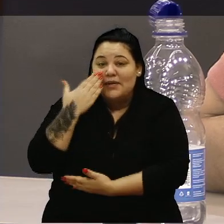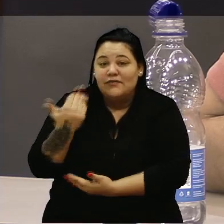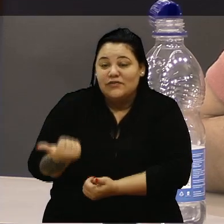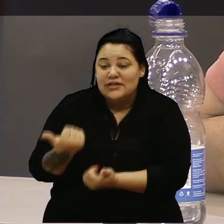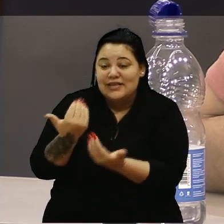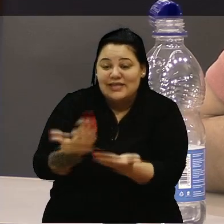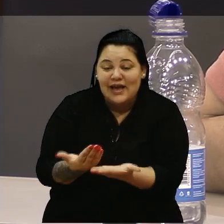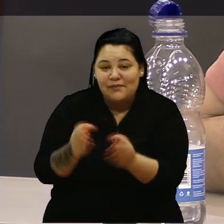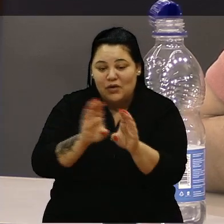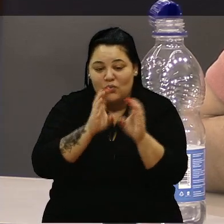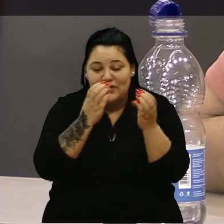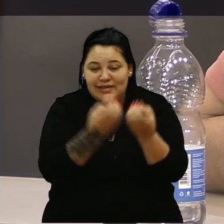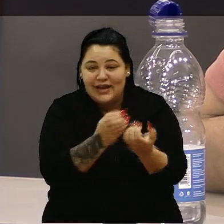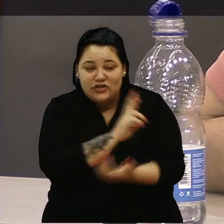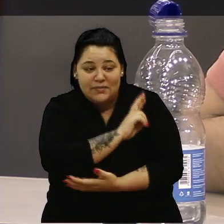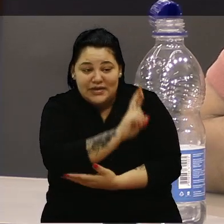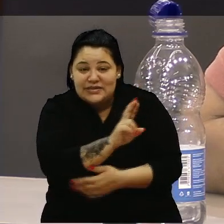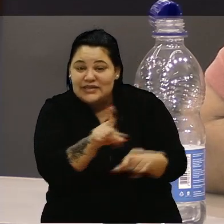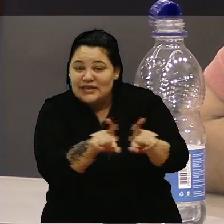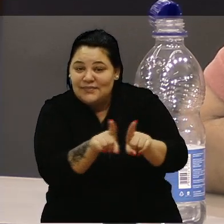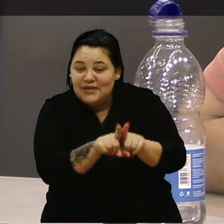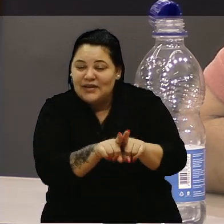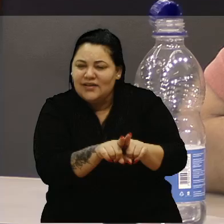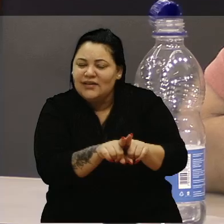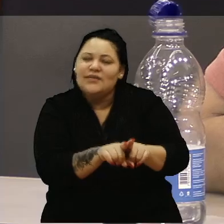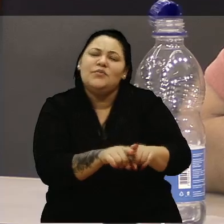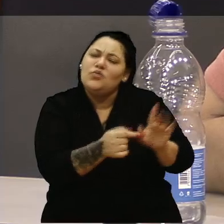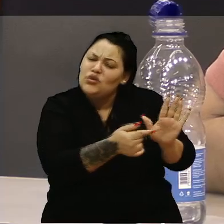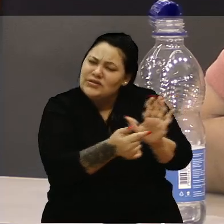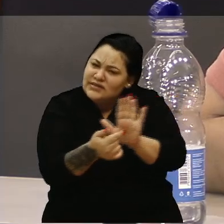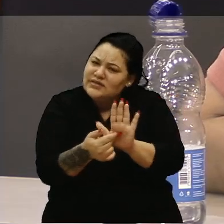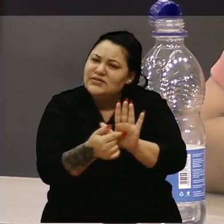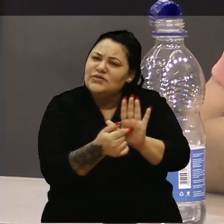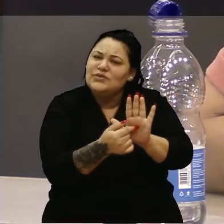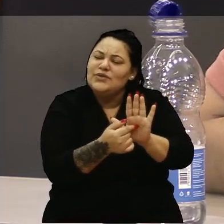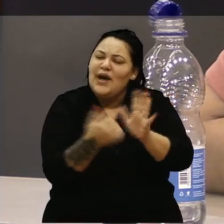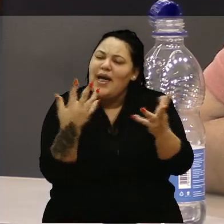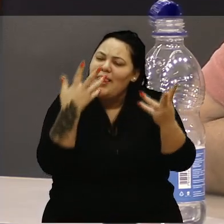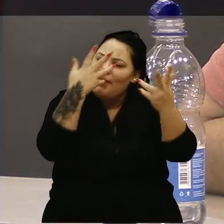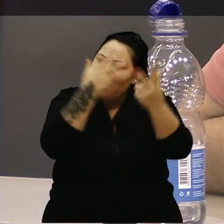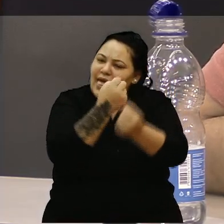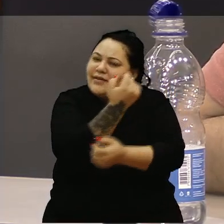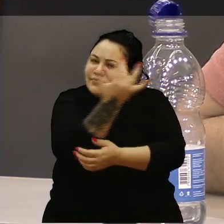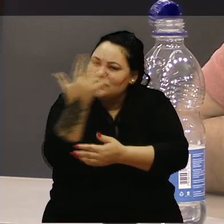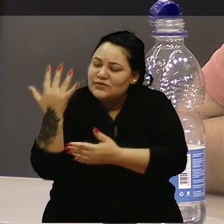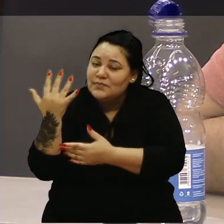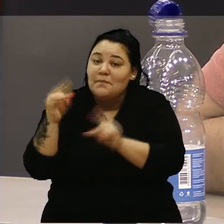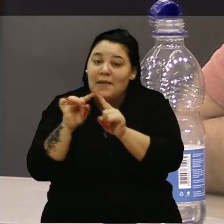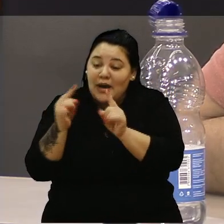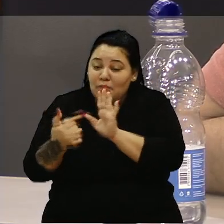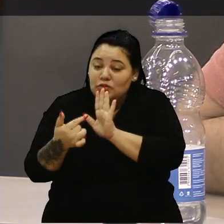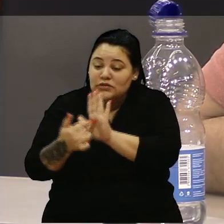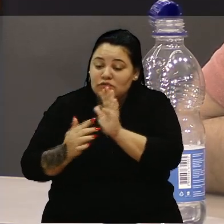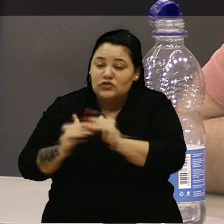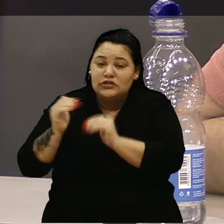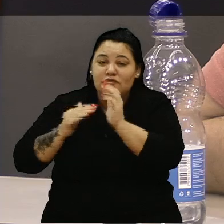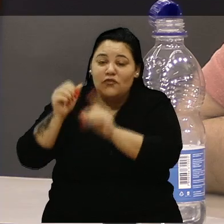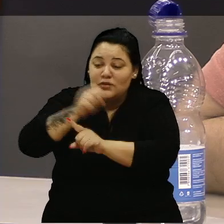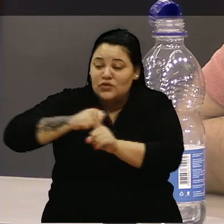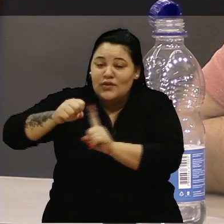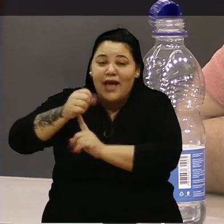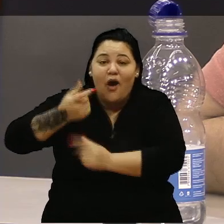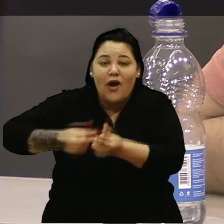comunidades do interior, não somente mostrando as belezas, mas ajudar no desenvolvimento social e econômico dessa região, principalmente.